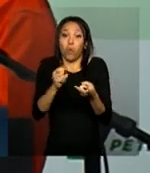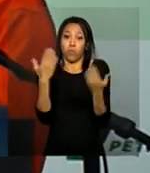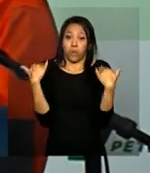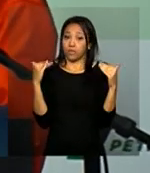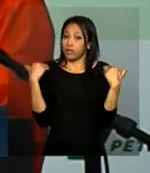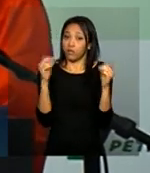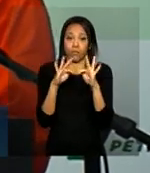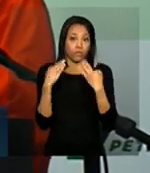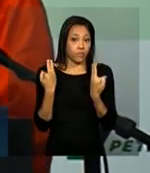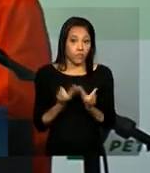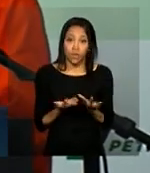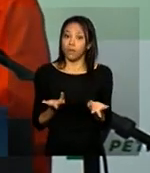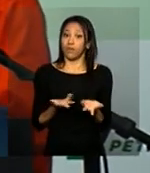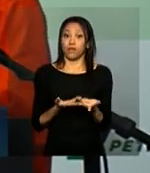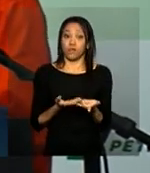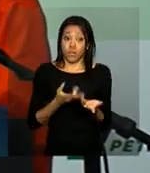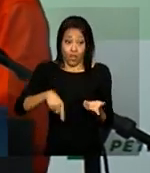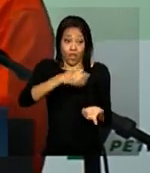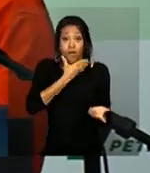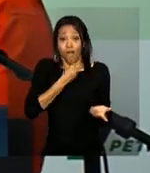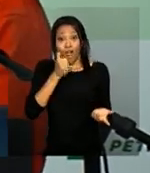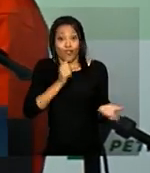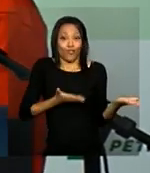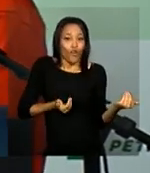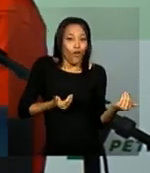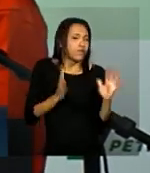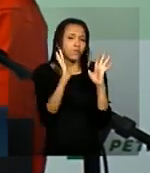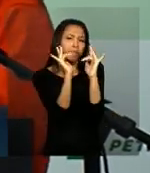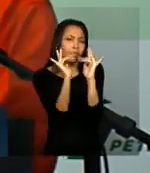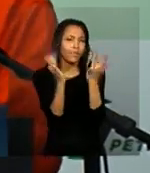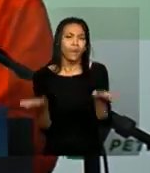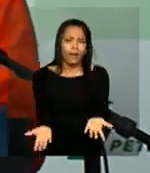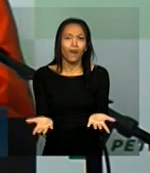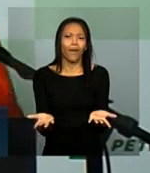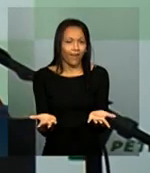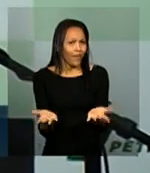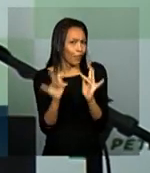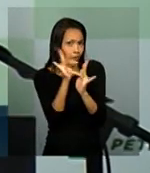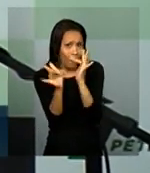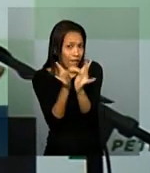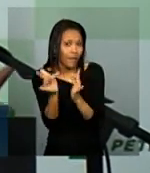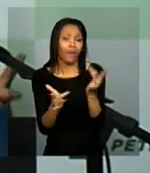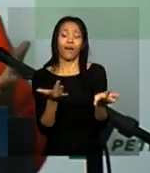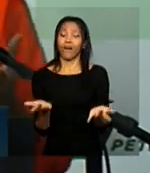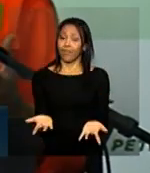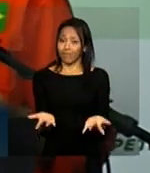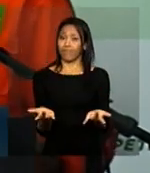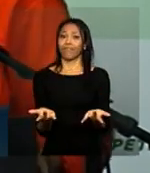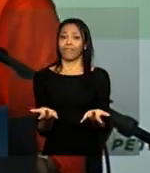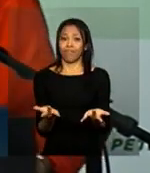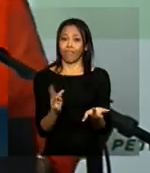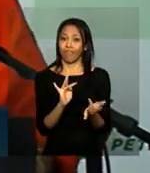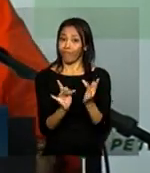sua família, rapazes e moças para namorar, noivar.